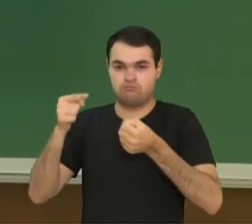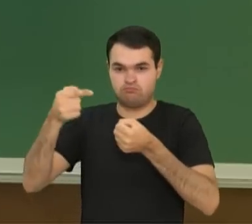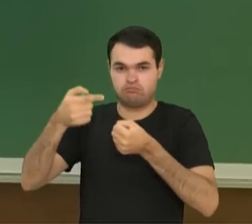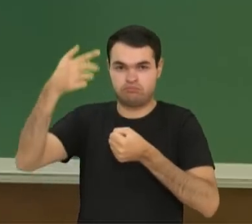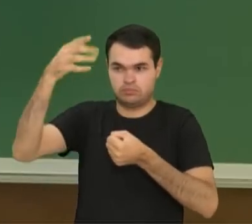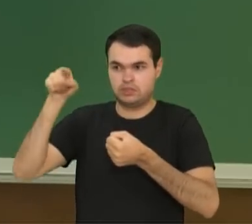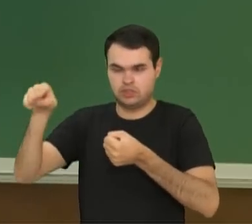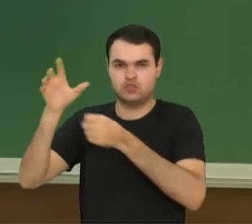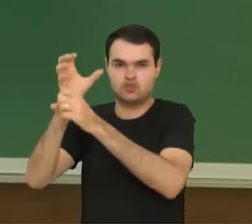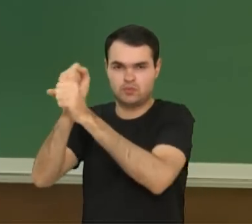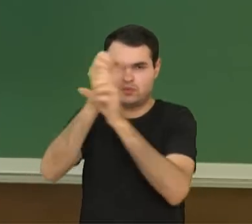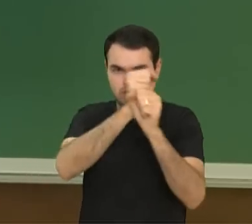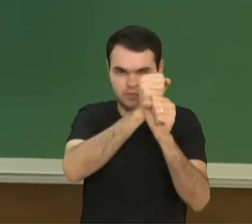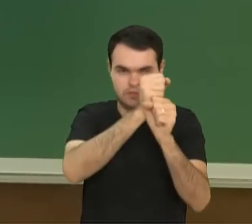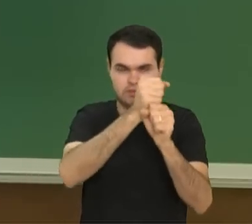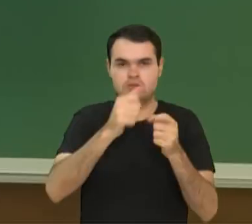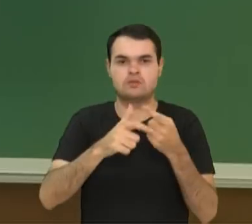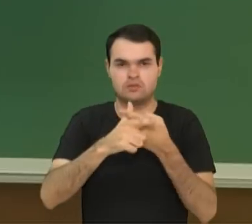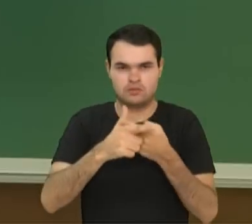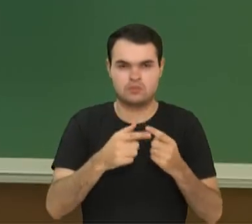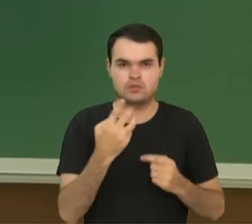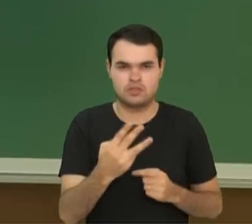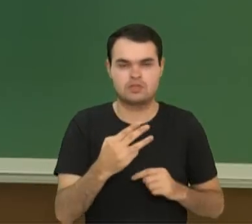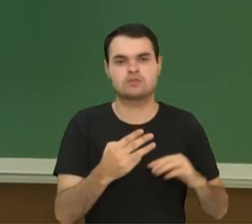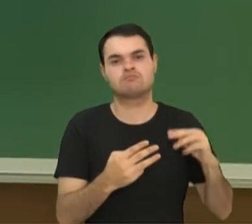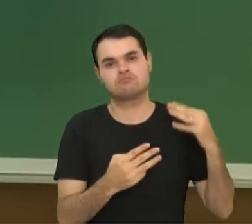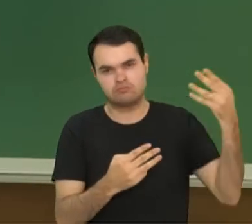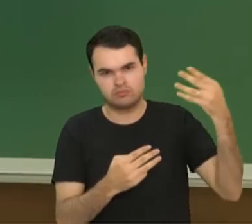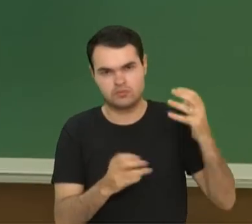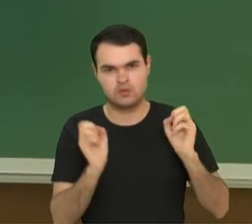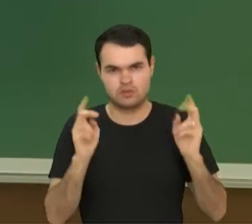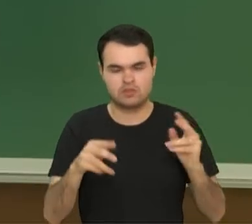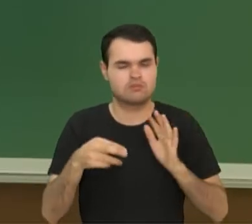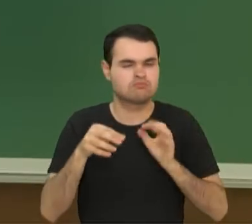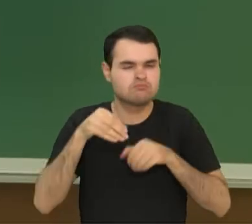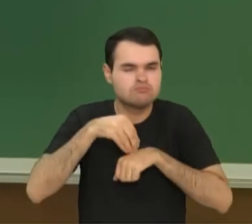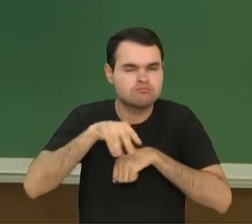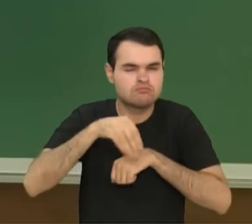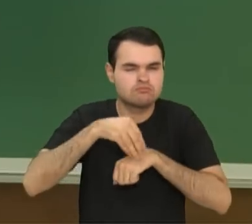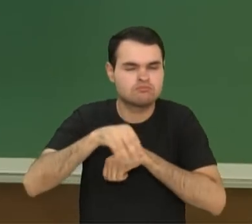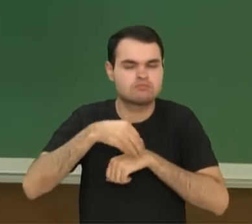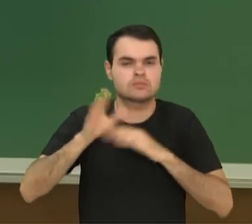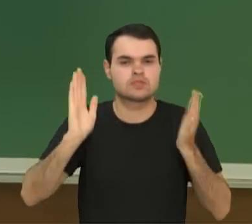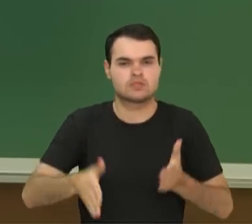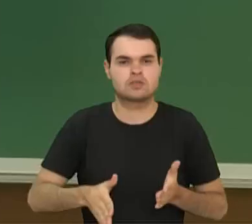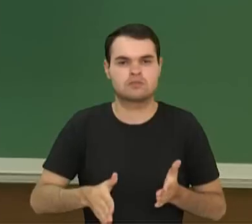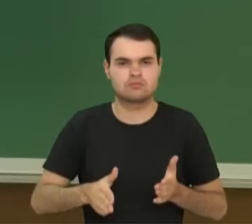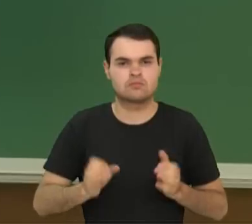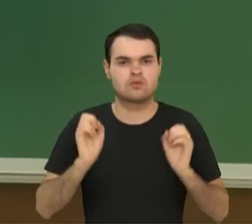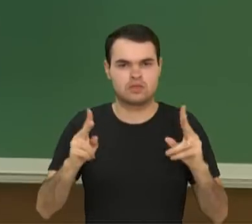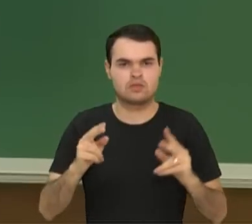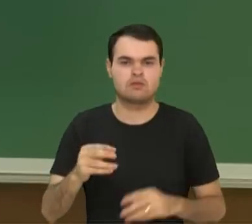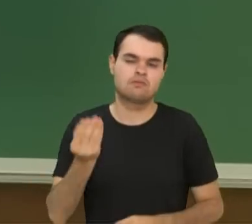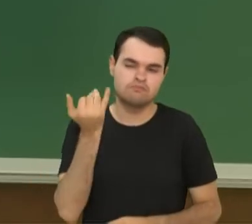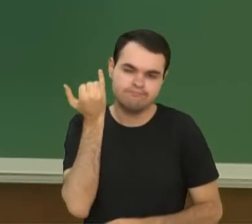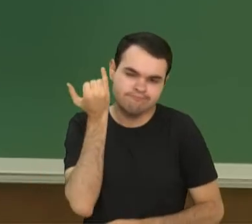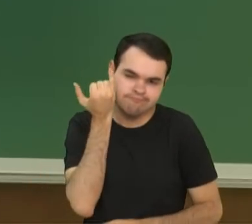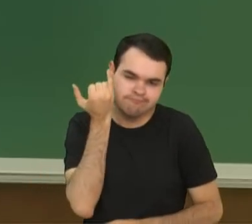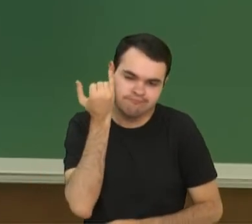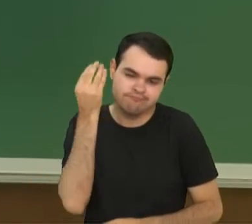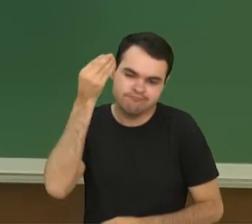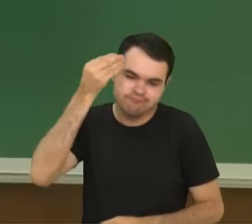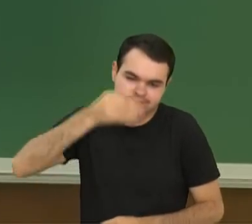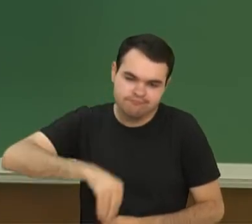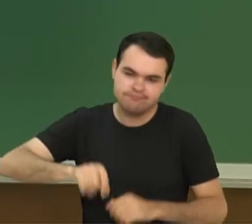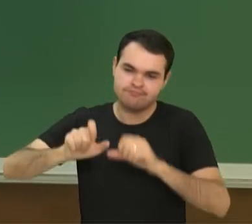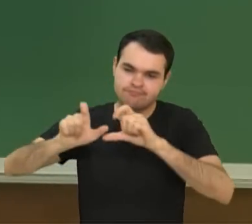expoentes. Dividido por 3 elevado a 4. Aquela dica que eu já falei nas aulas anteriores. Não ter preguiça de